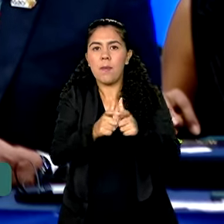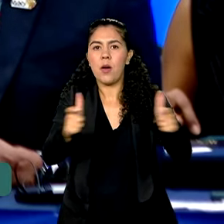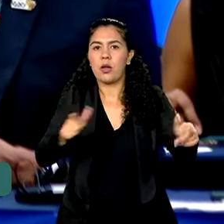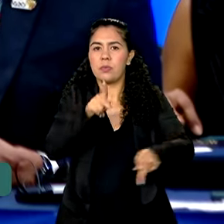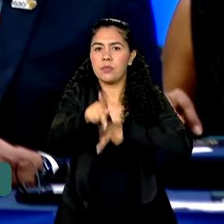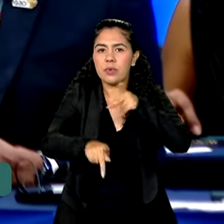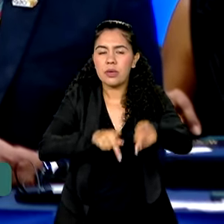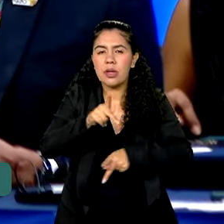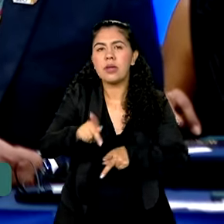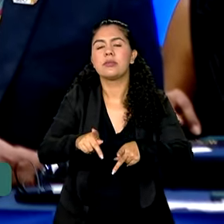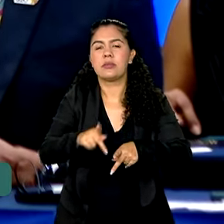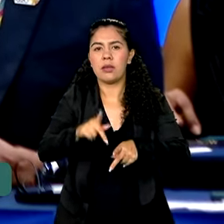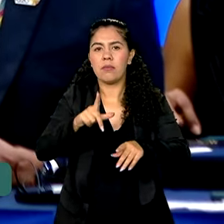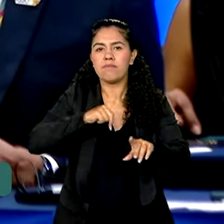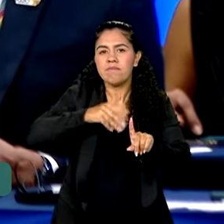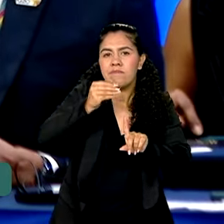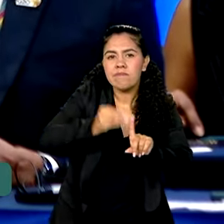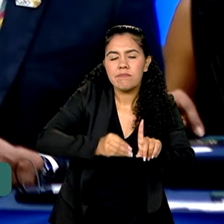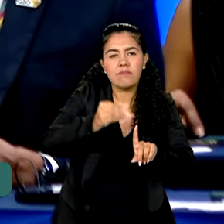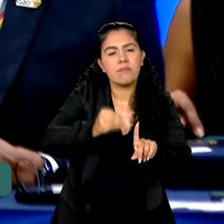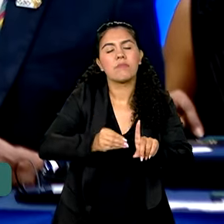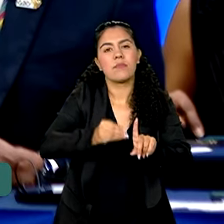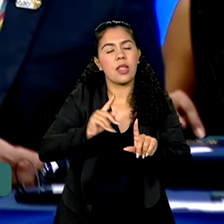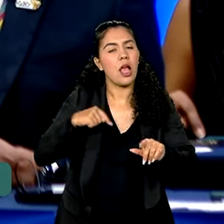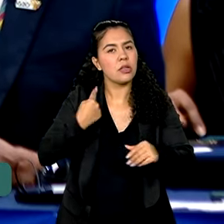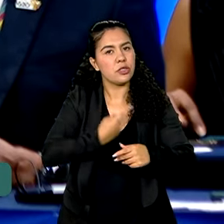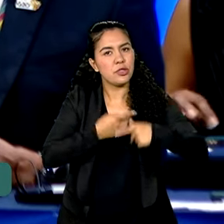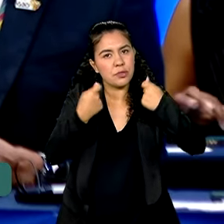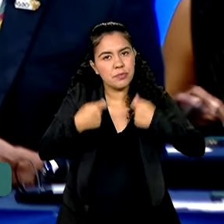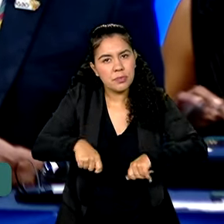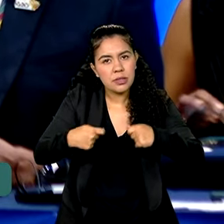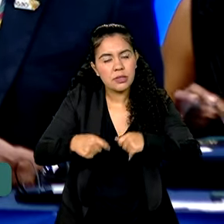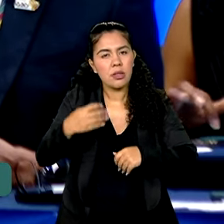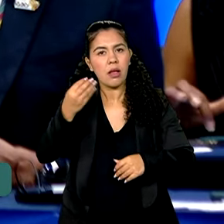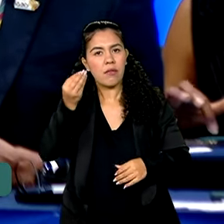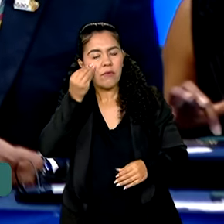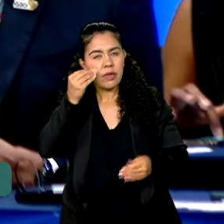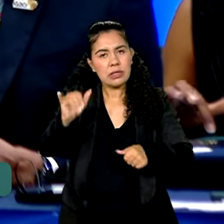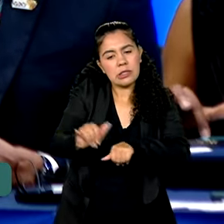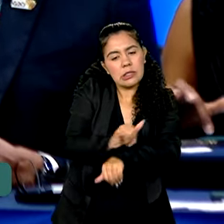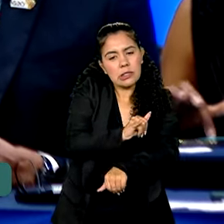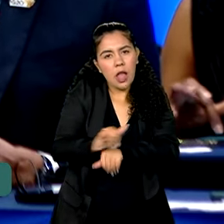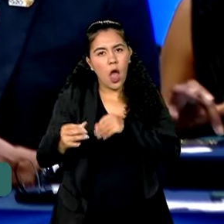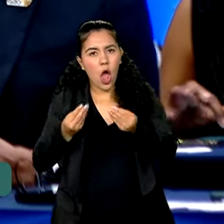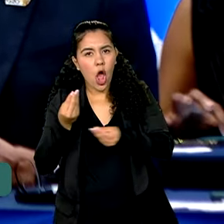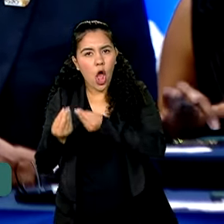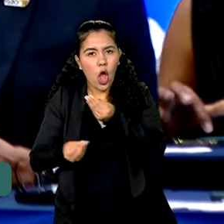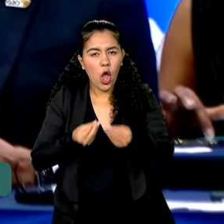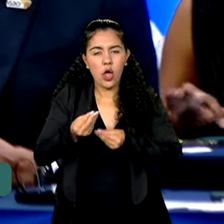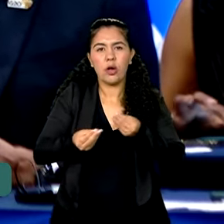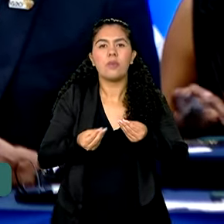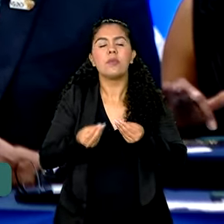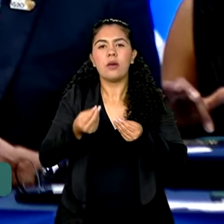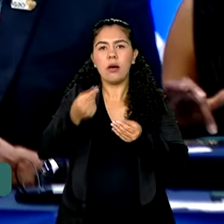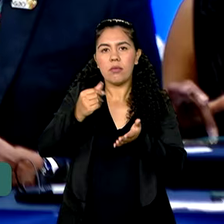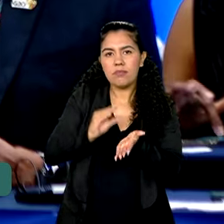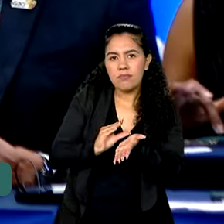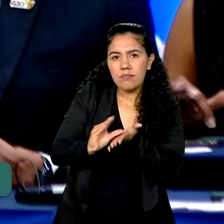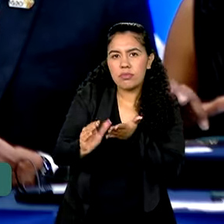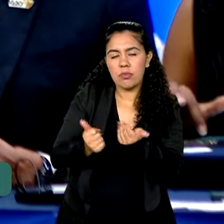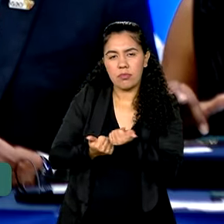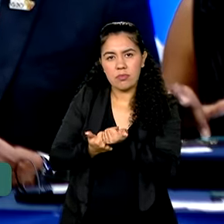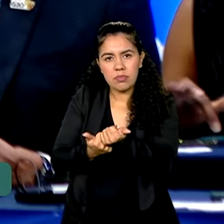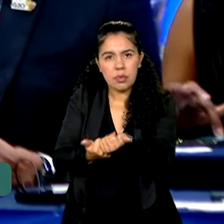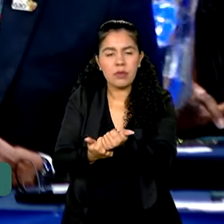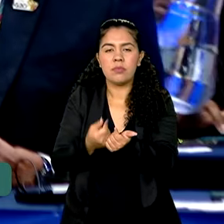seja abordada, precisamos reorientar a forma de como são feitos os financiamentos e